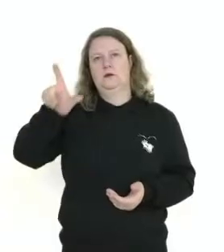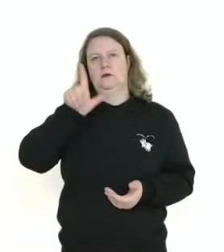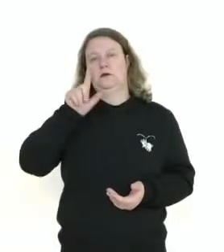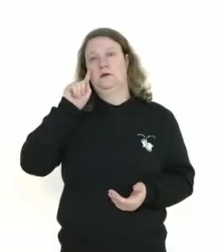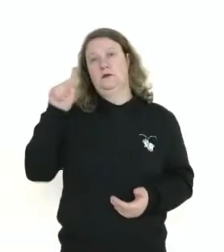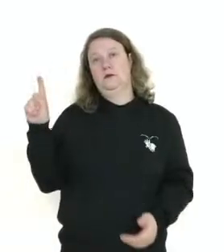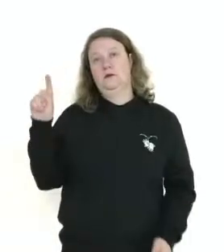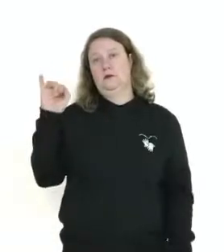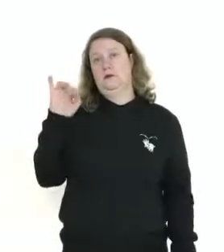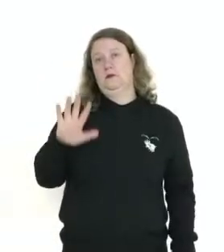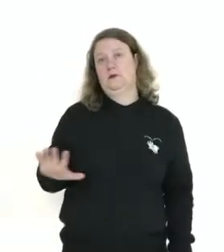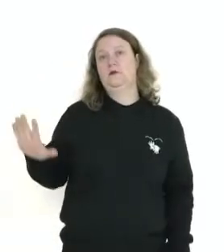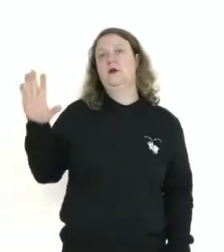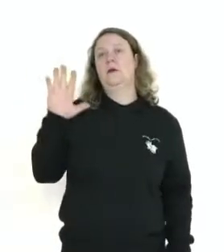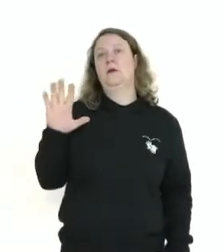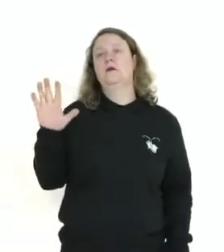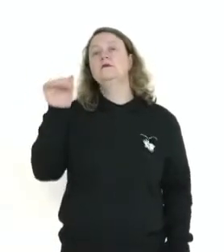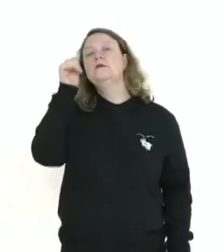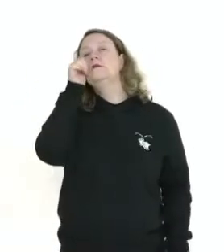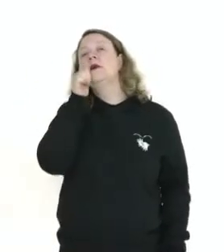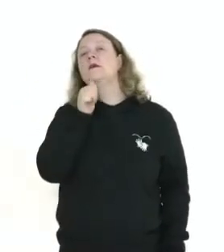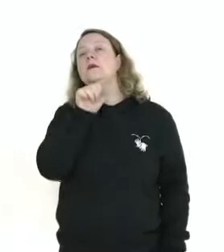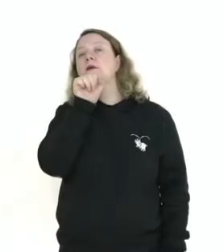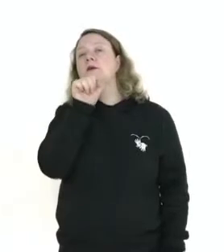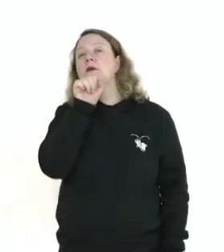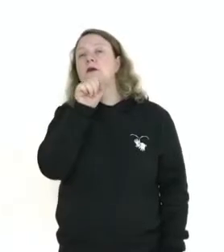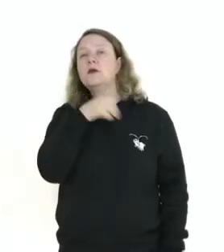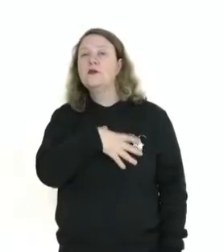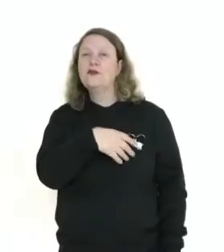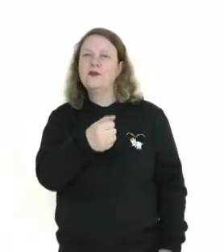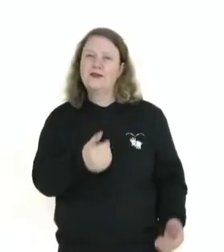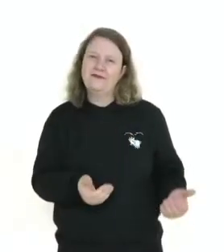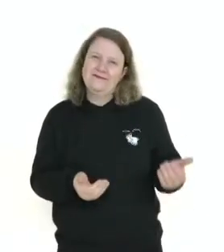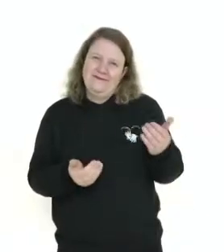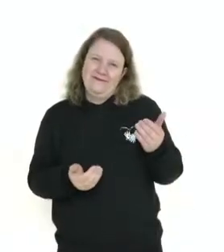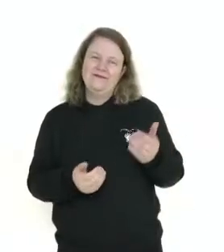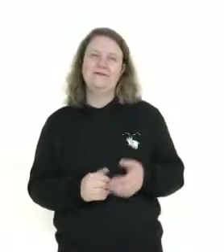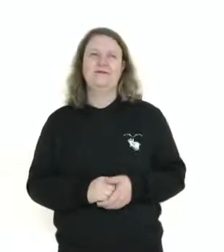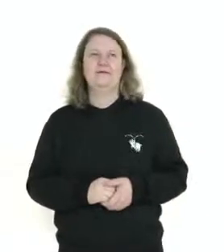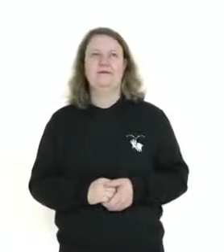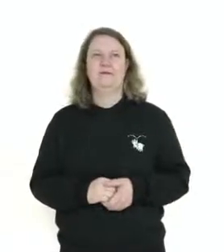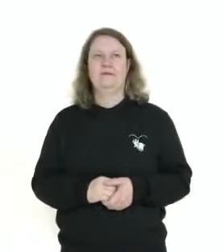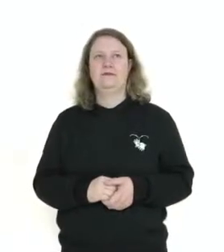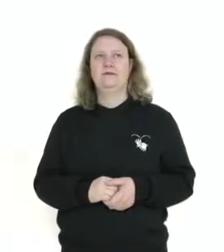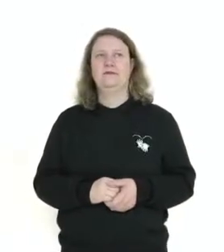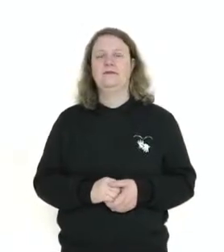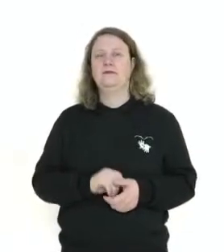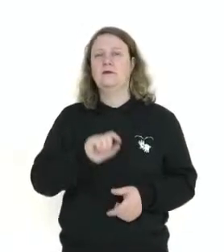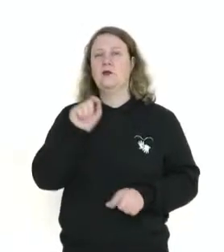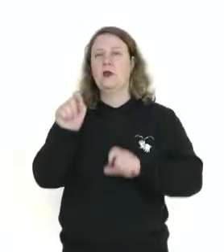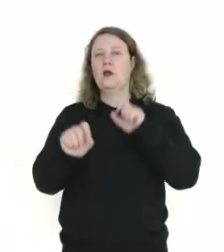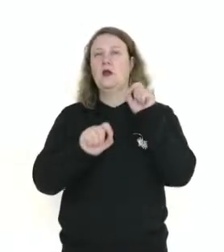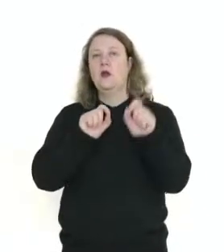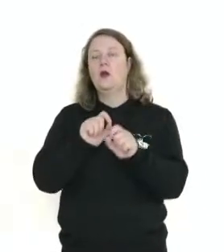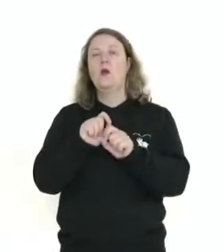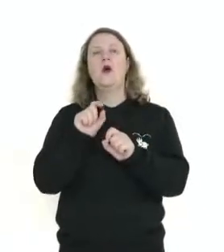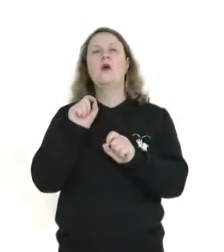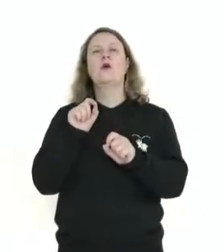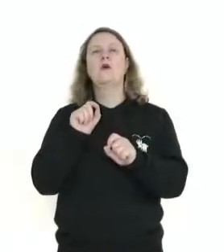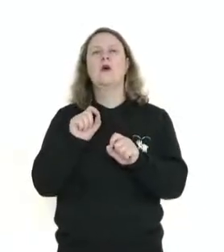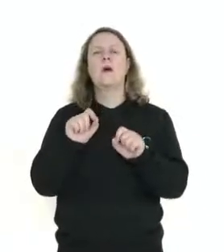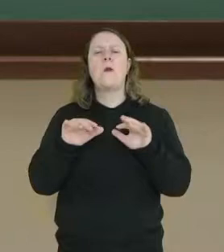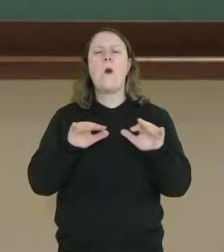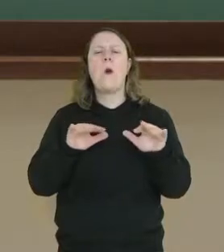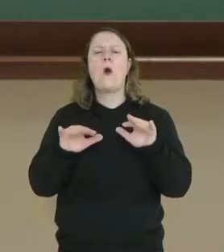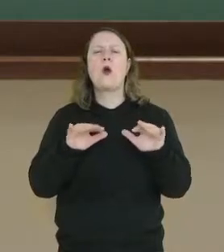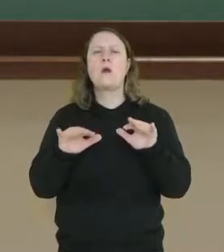imagem, né, então, de uma mãe indígena com o seu filho. E qual é o movimento, né? Qual é o movimento que